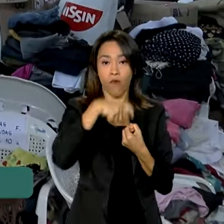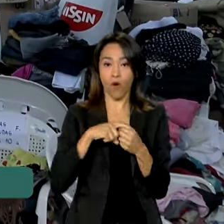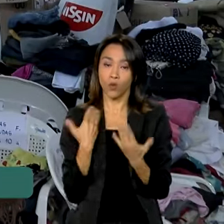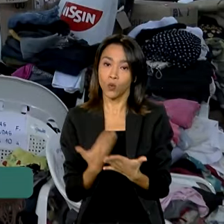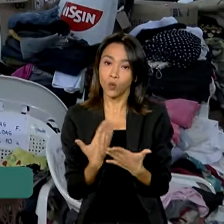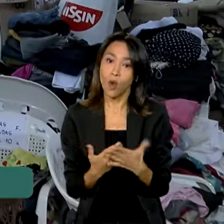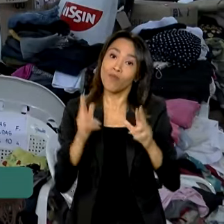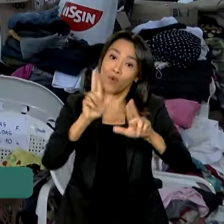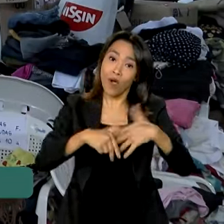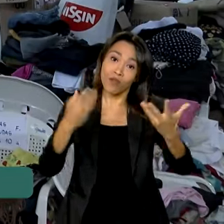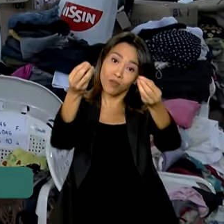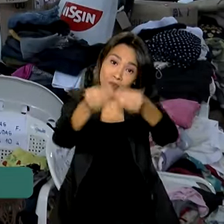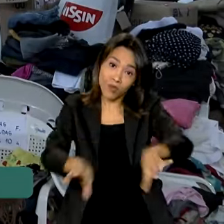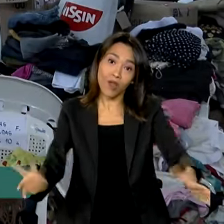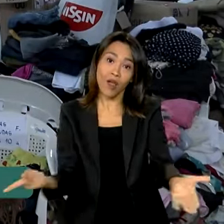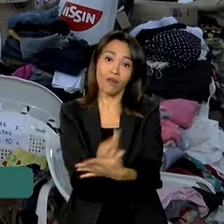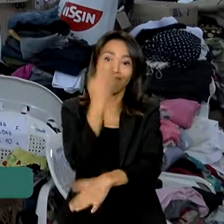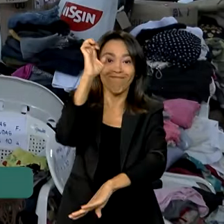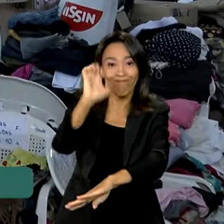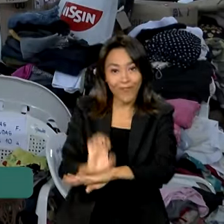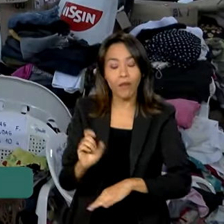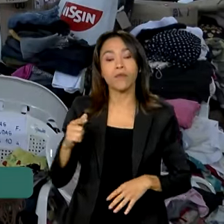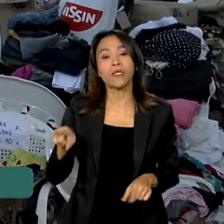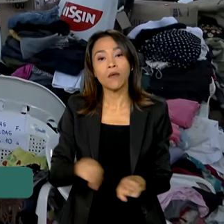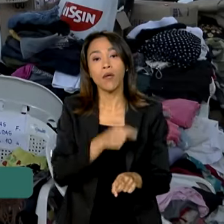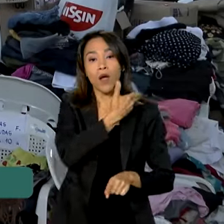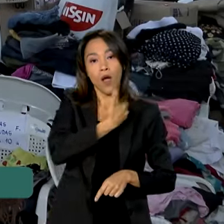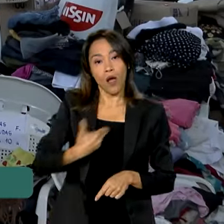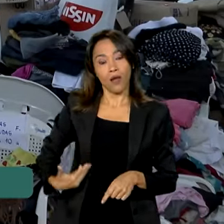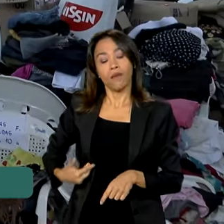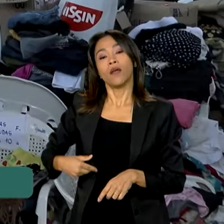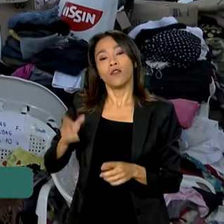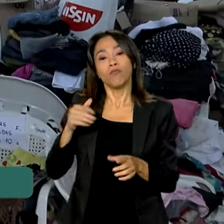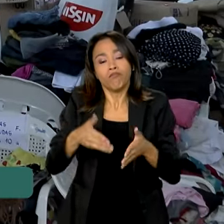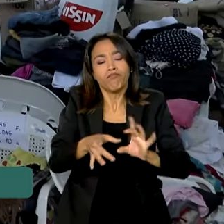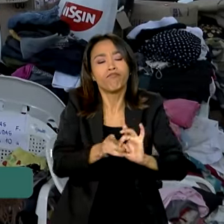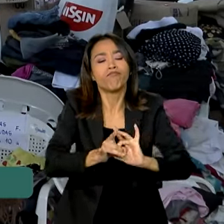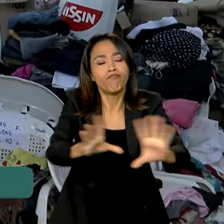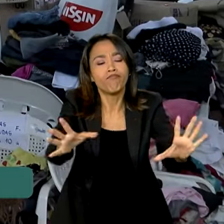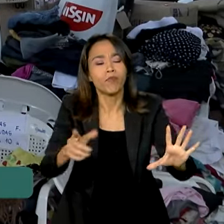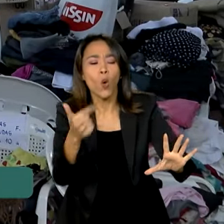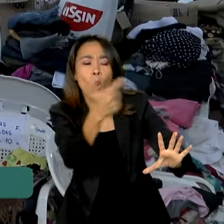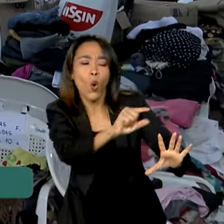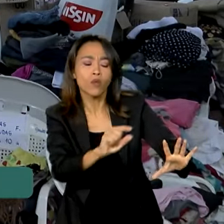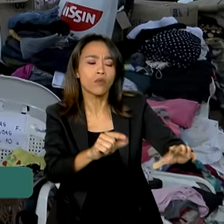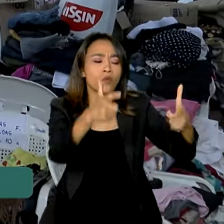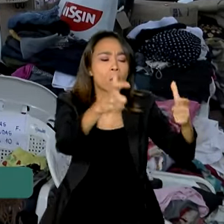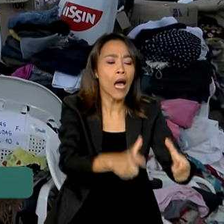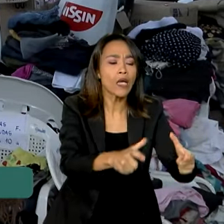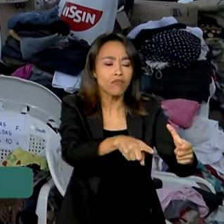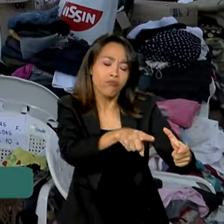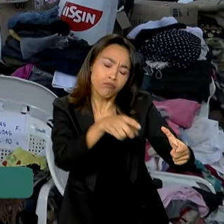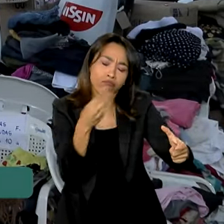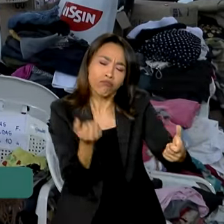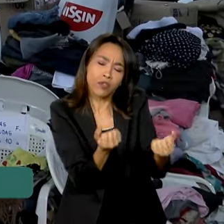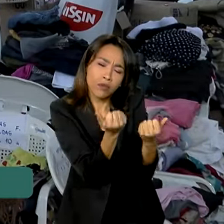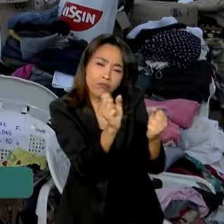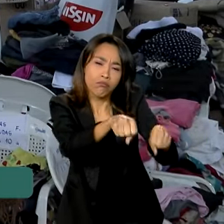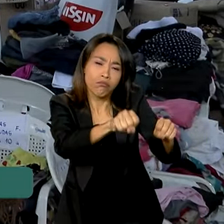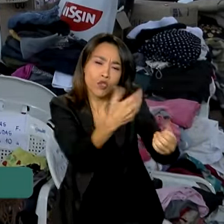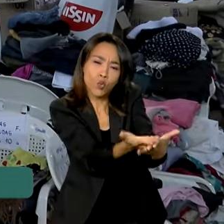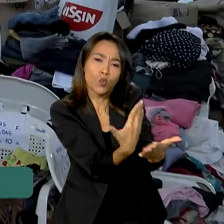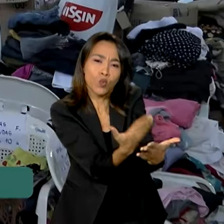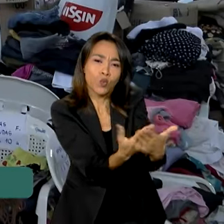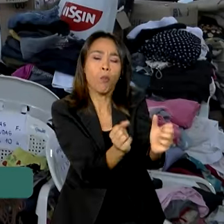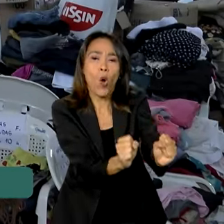aí do estado de calamidade. E o governo autorizou a utilização de espaços alternativos para o cumprimento de atividades